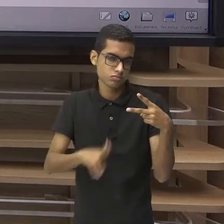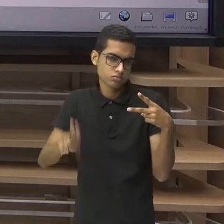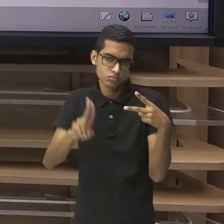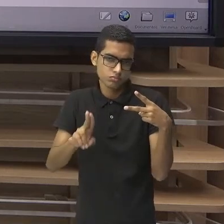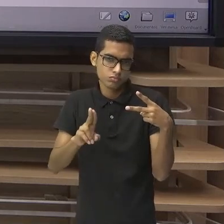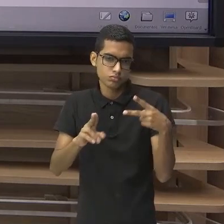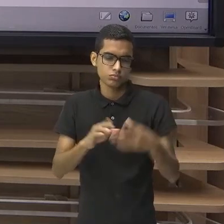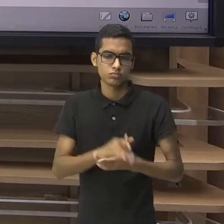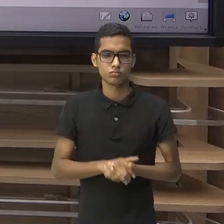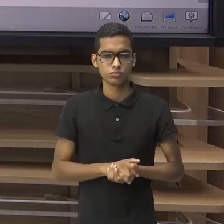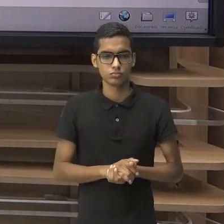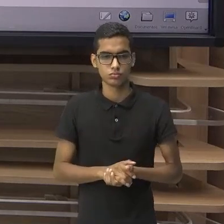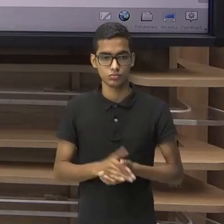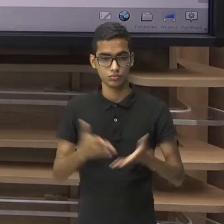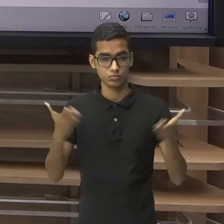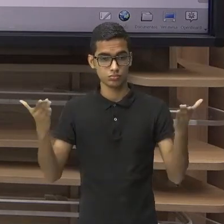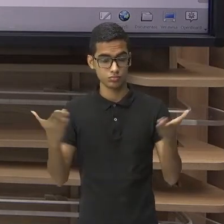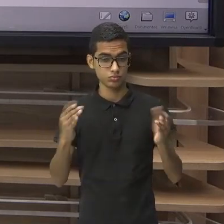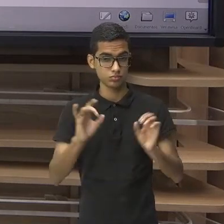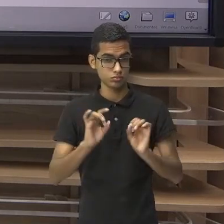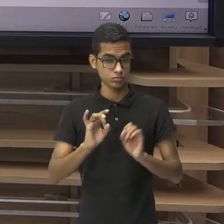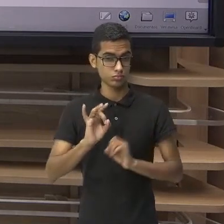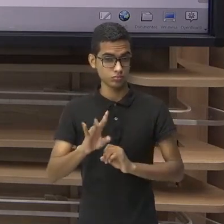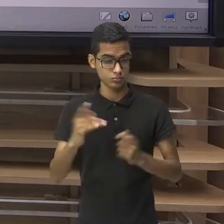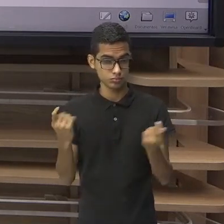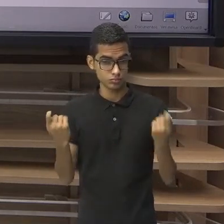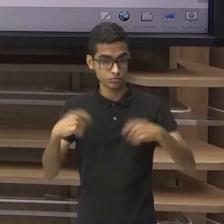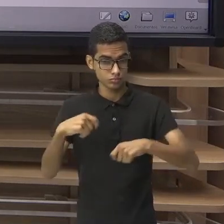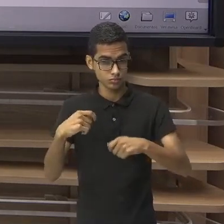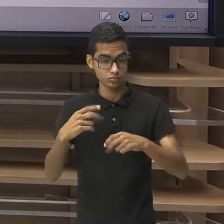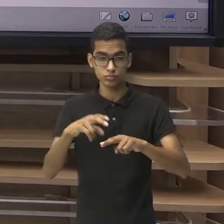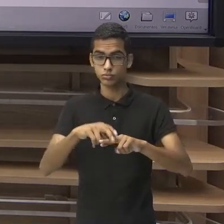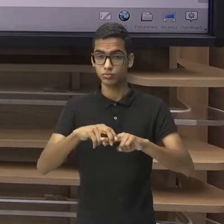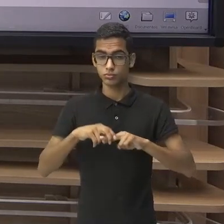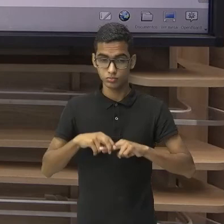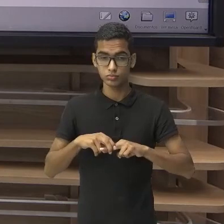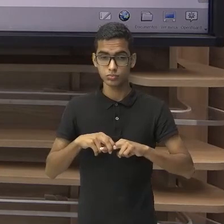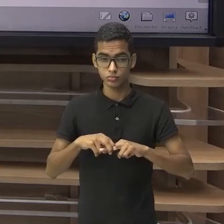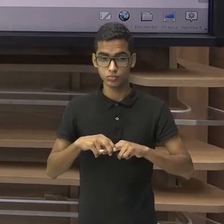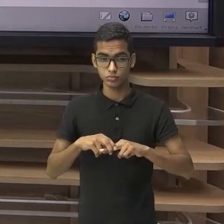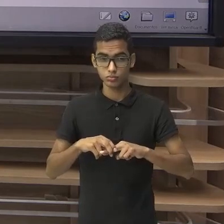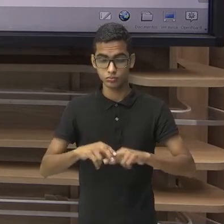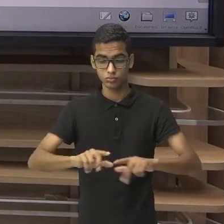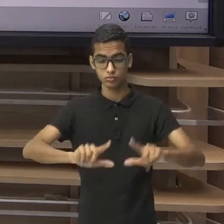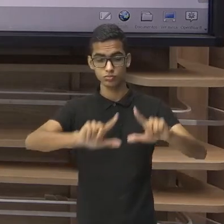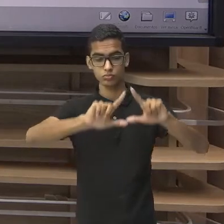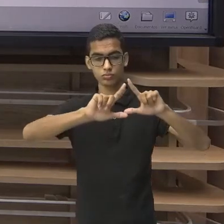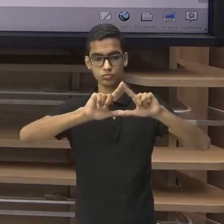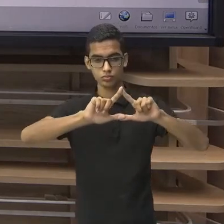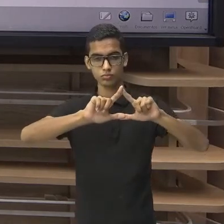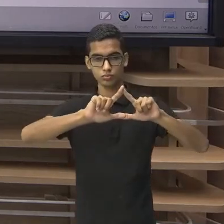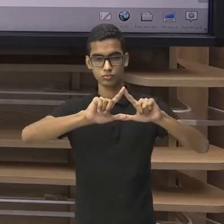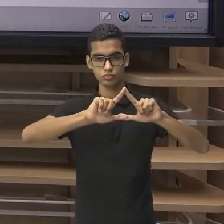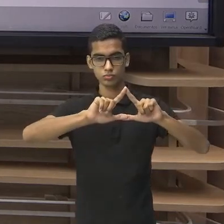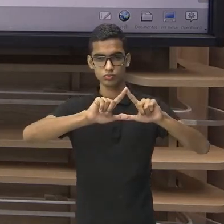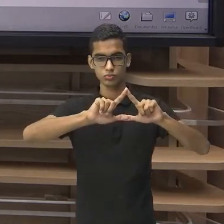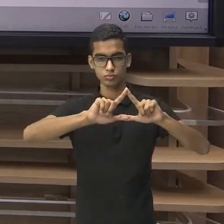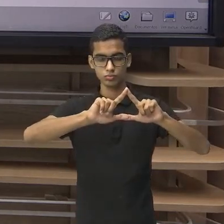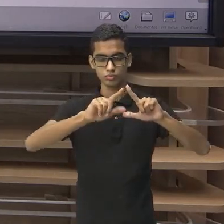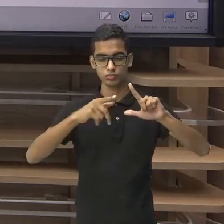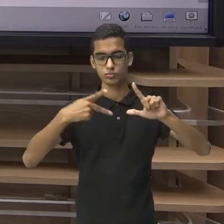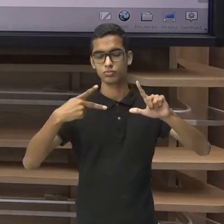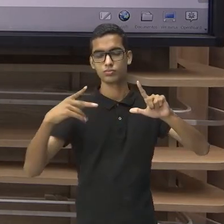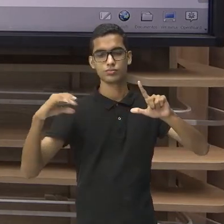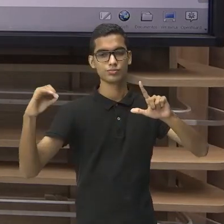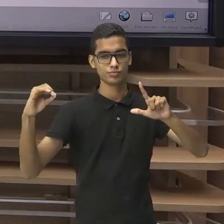outra. Agora, isso só foi possível por quê? Porque o valor de delta, né, ele deu maior do que zero,